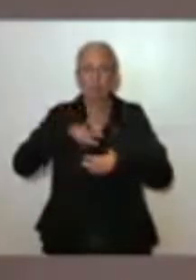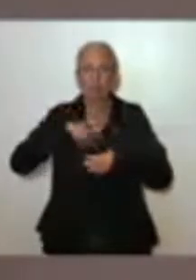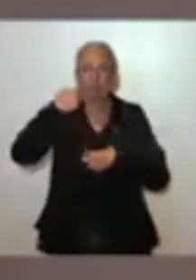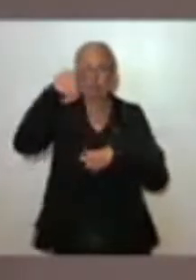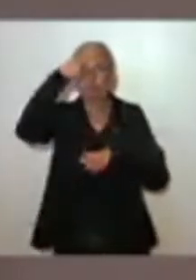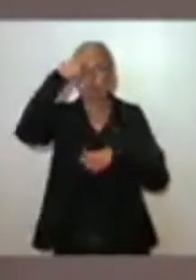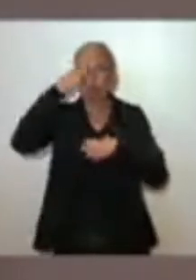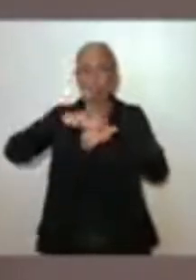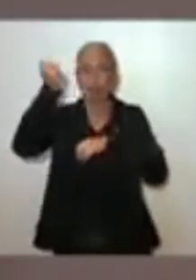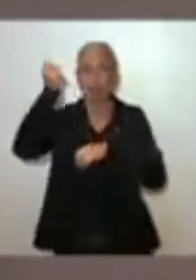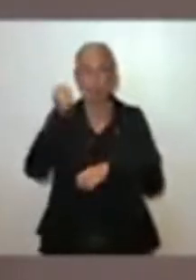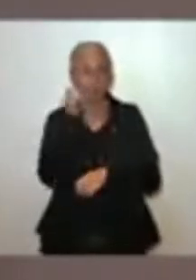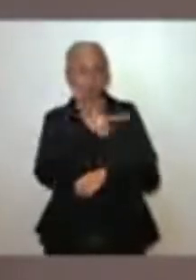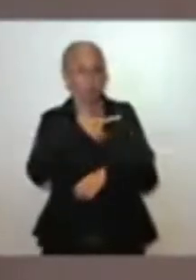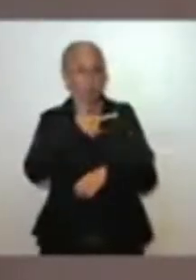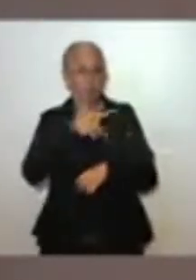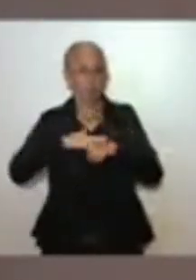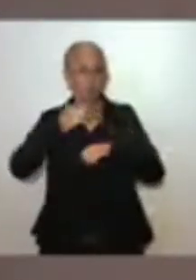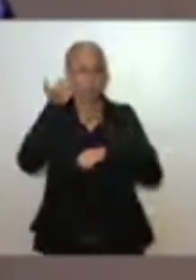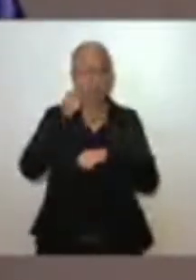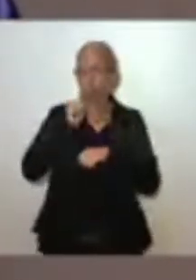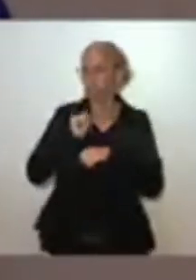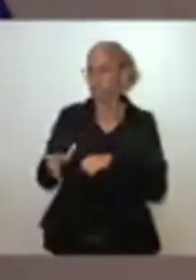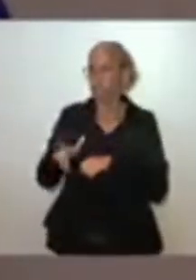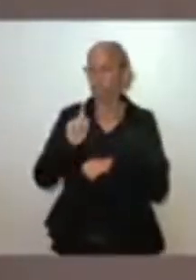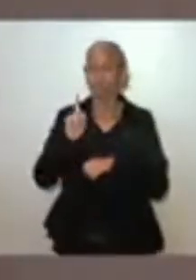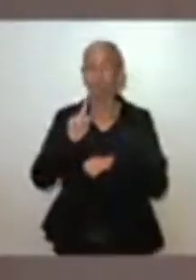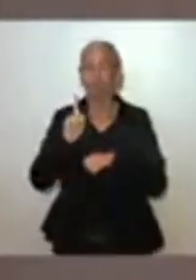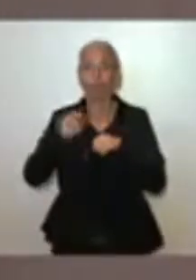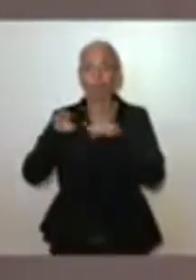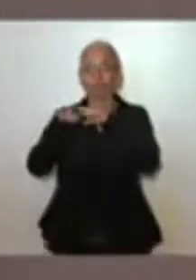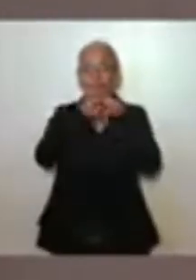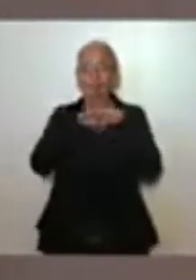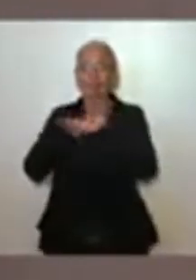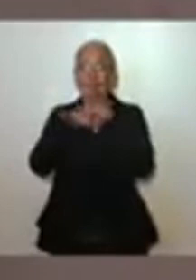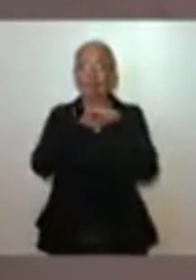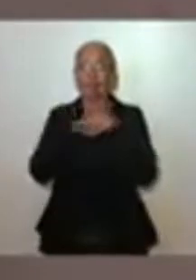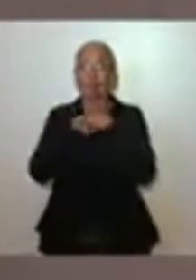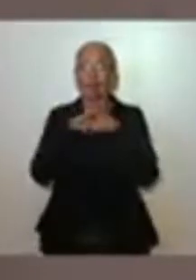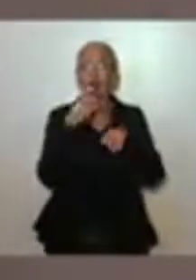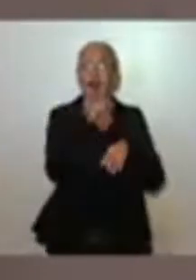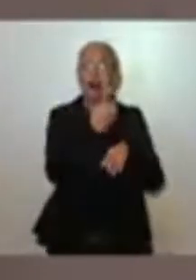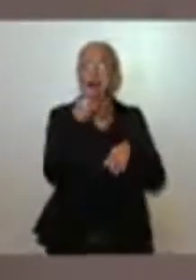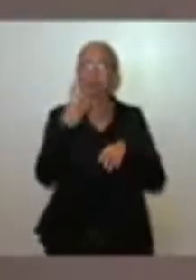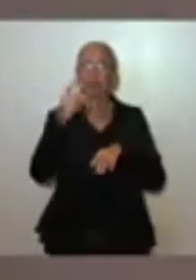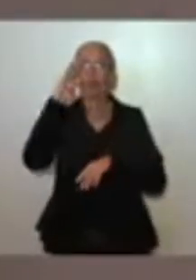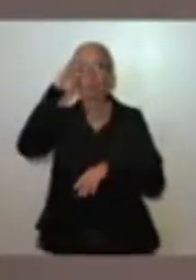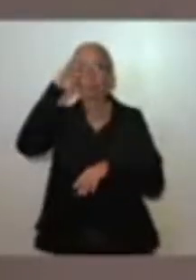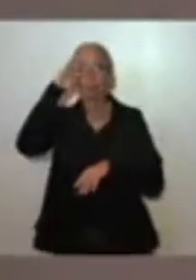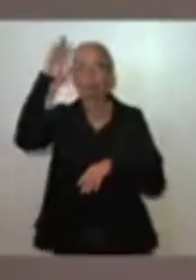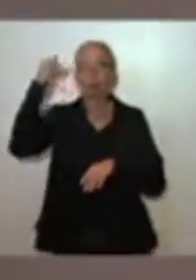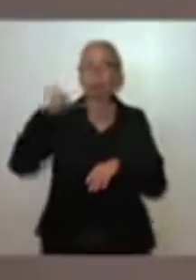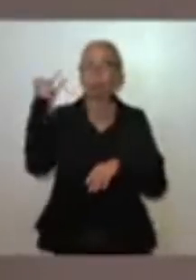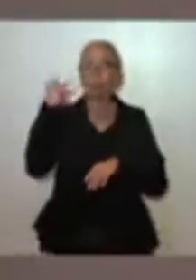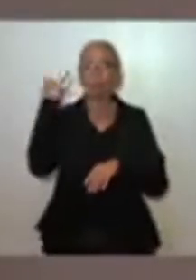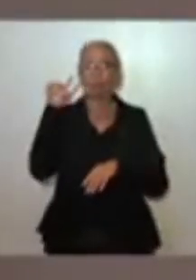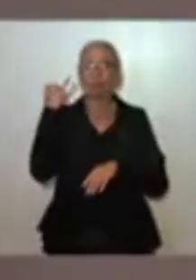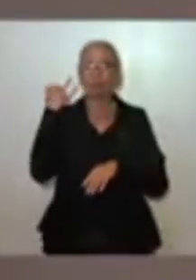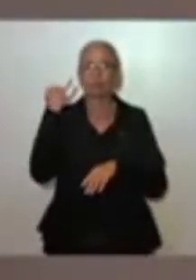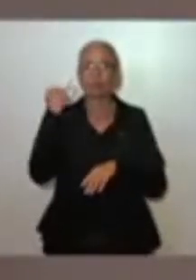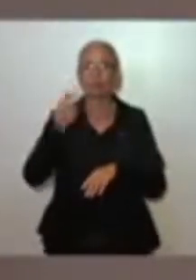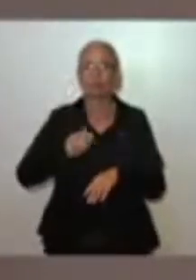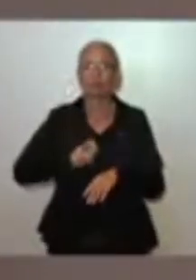os outros nós todos somos iguais cada um cumprindo o seu papel é mas hoje na vida ter